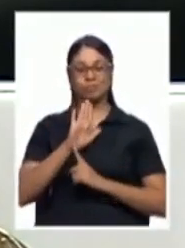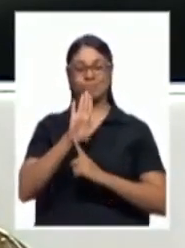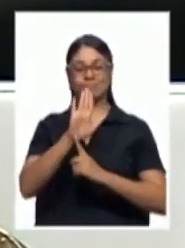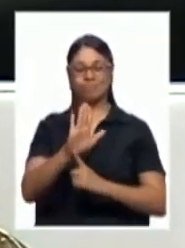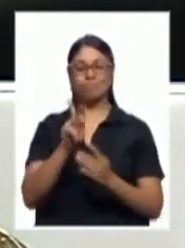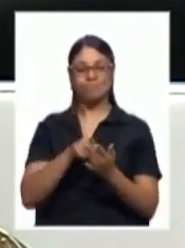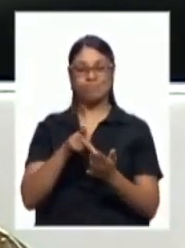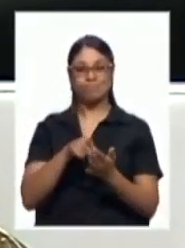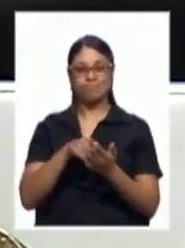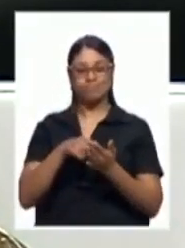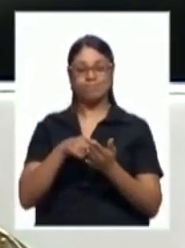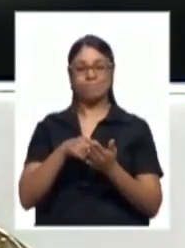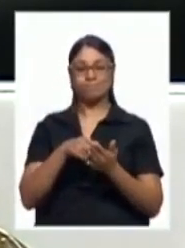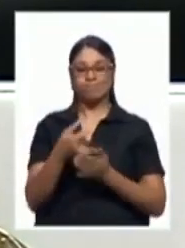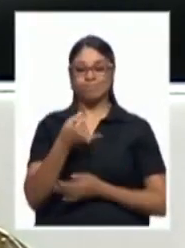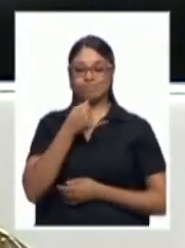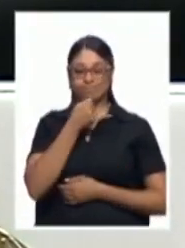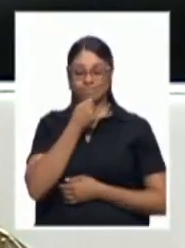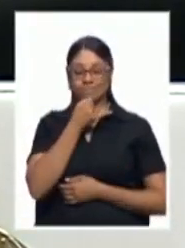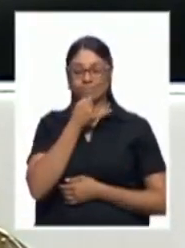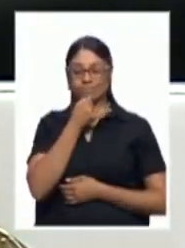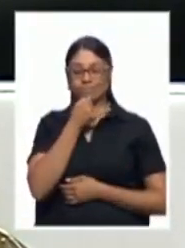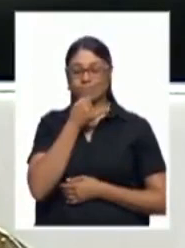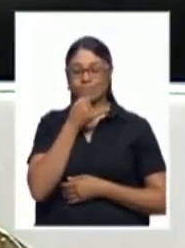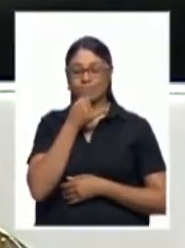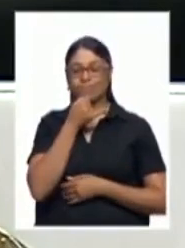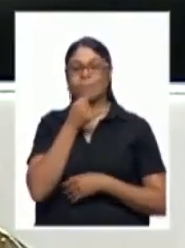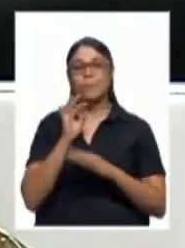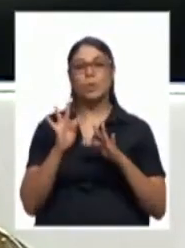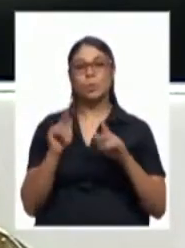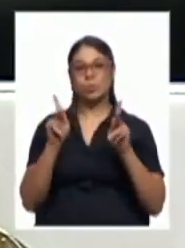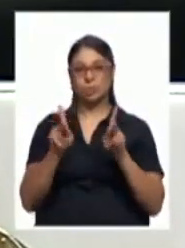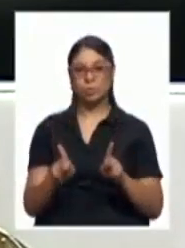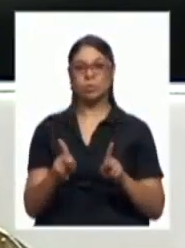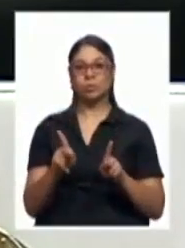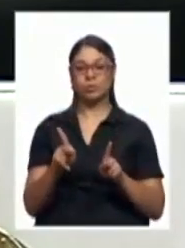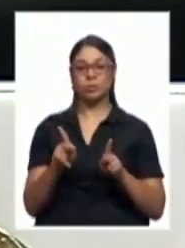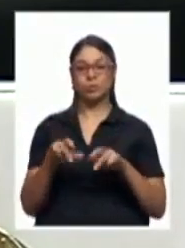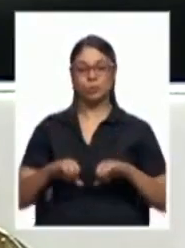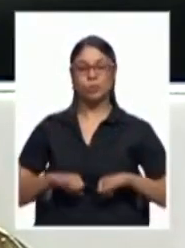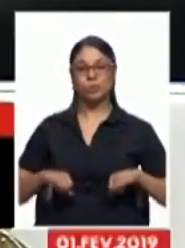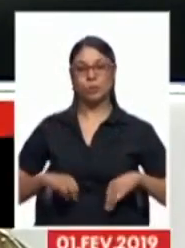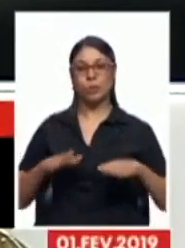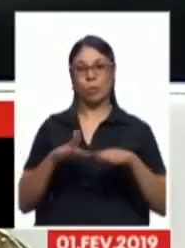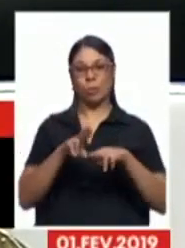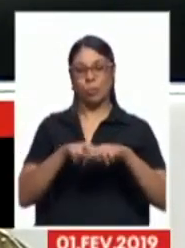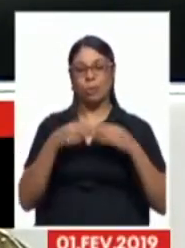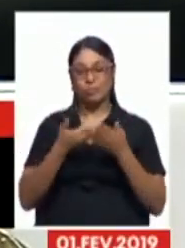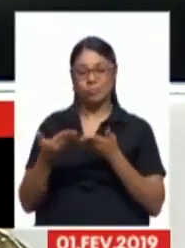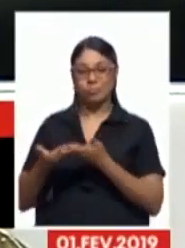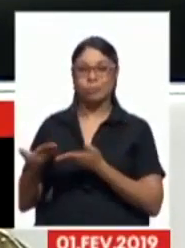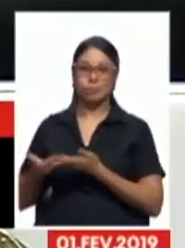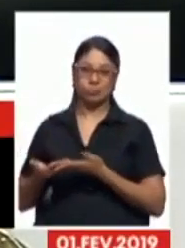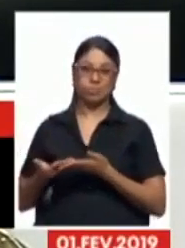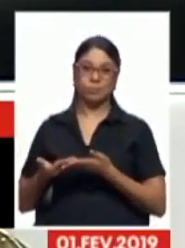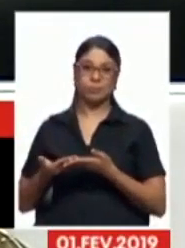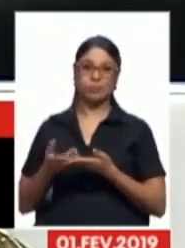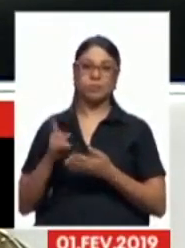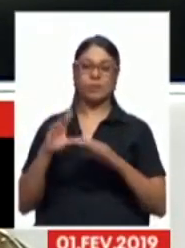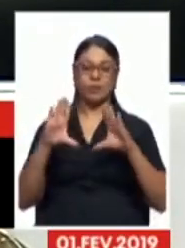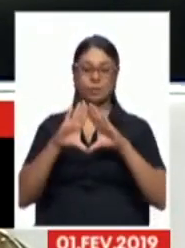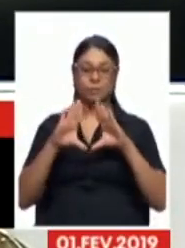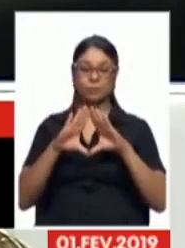sentidas condolências àqueles que hoje experimentam as dores da perda. A Assembleia inicia essa